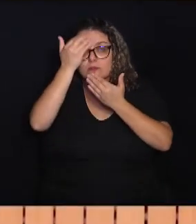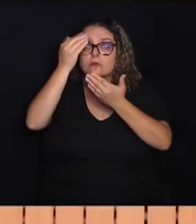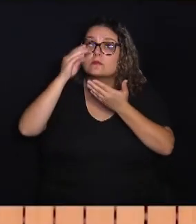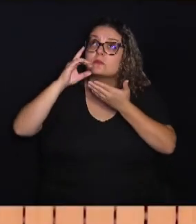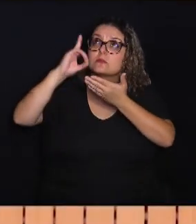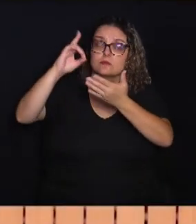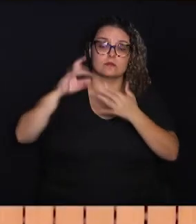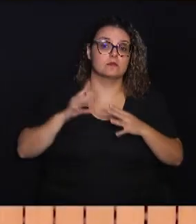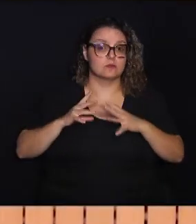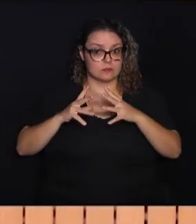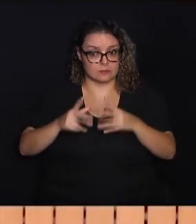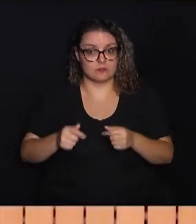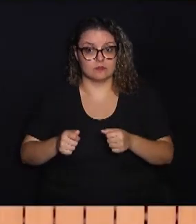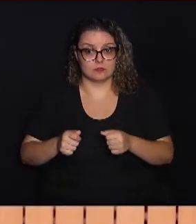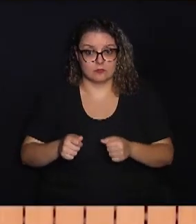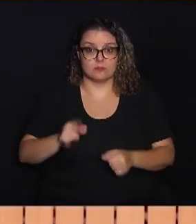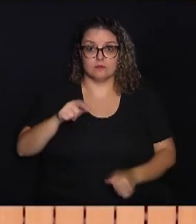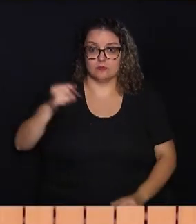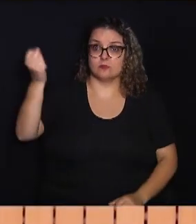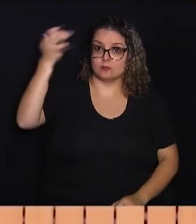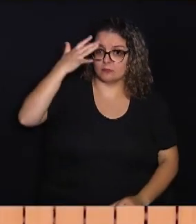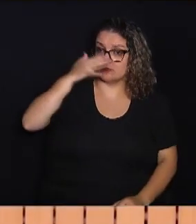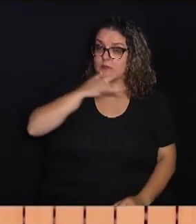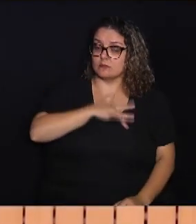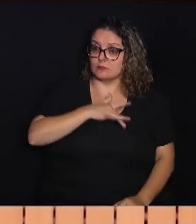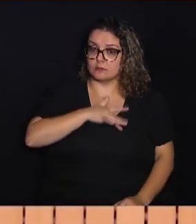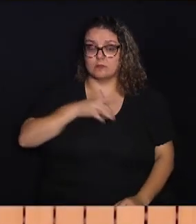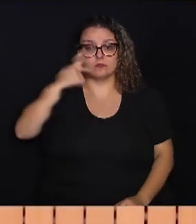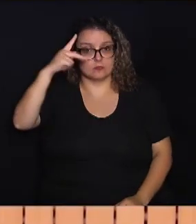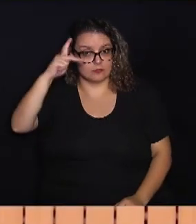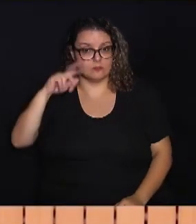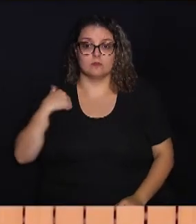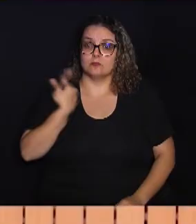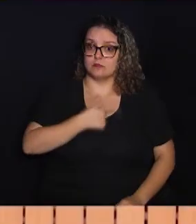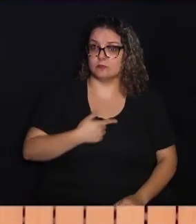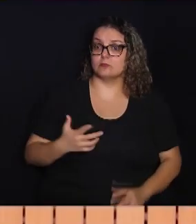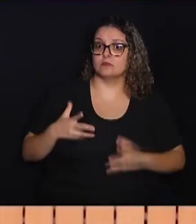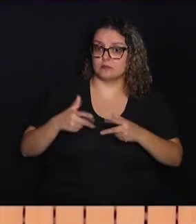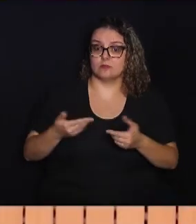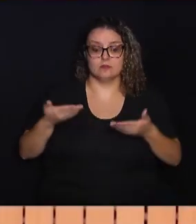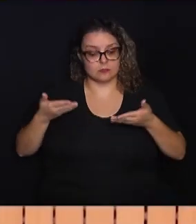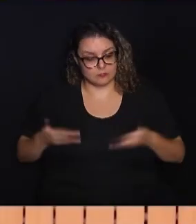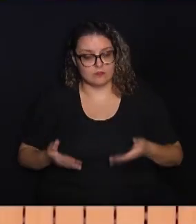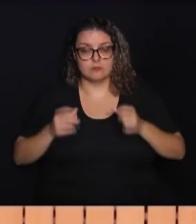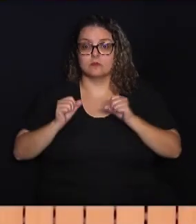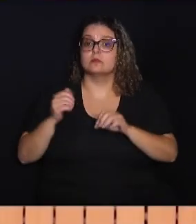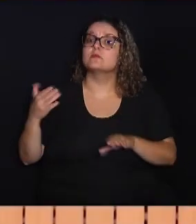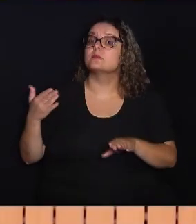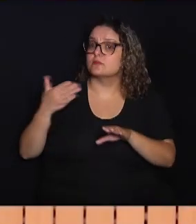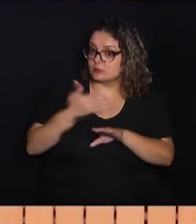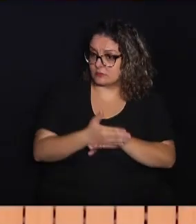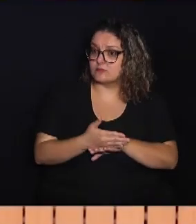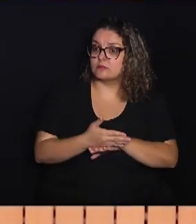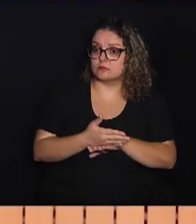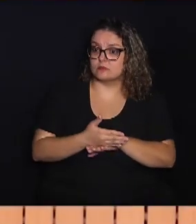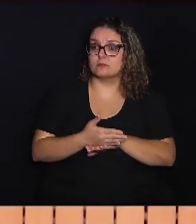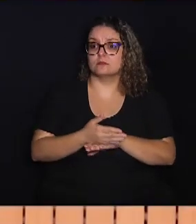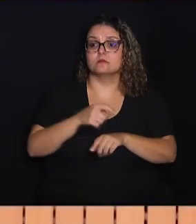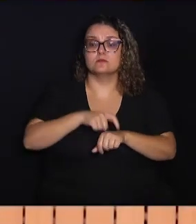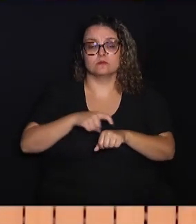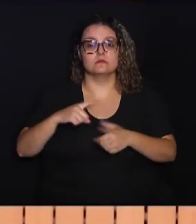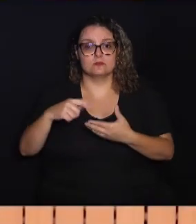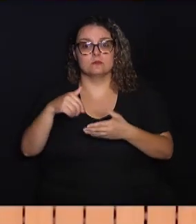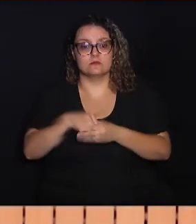por tudo porque é pela graça e misericórdia dele que estamos todos aqui que podemos participar eh desse período